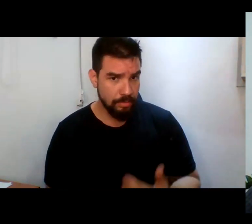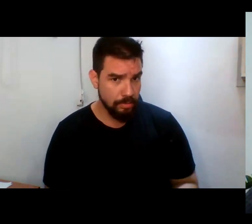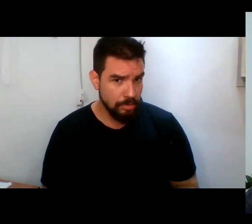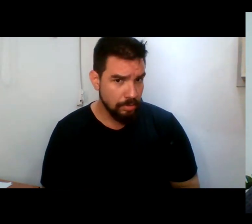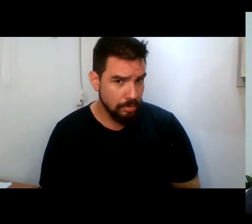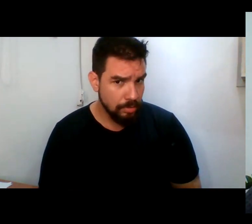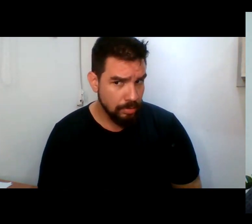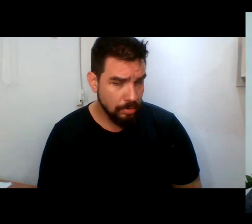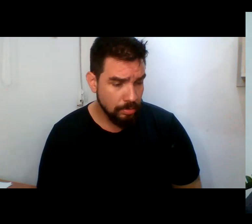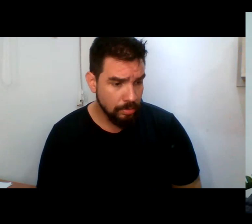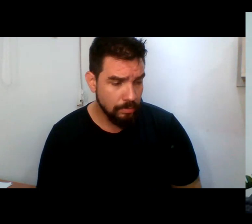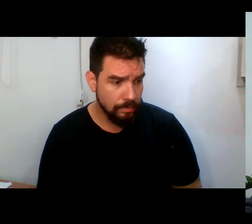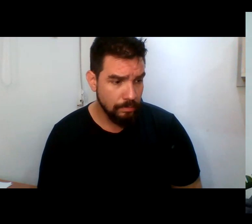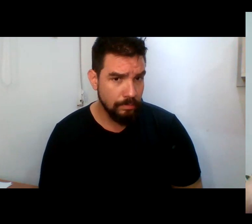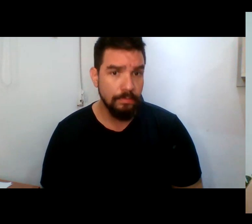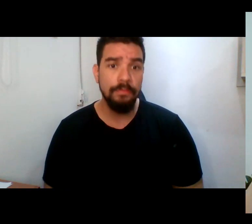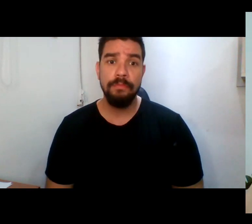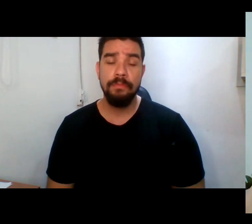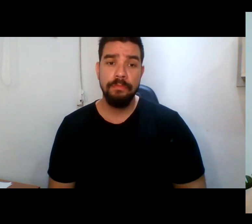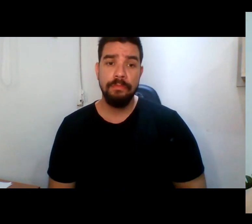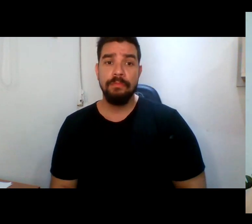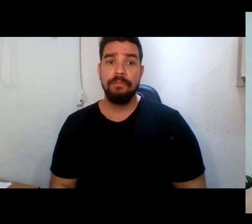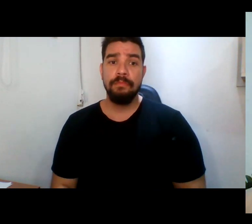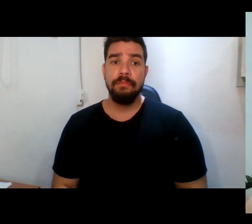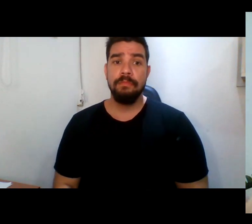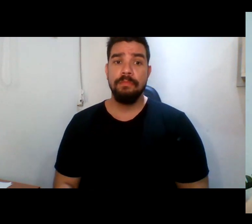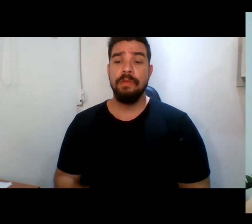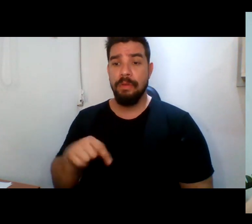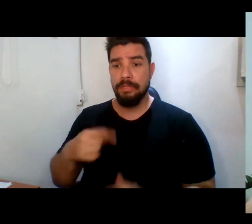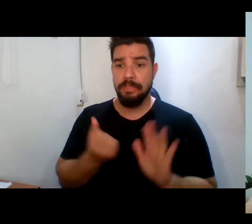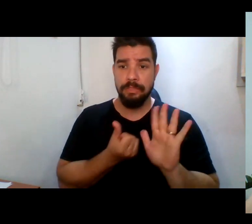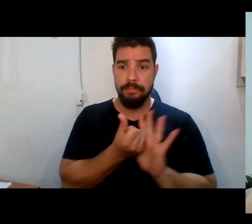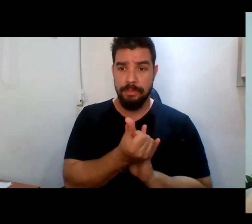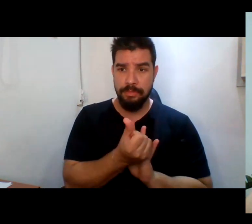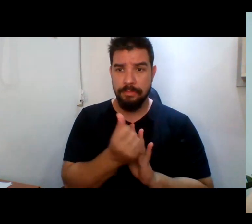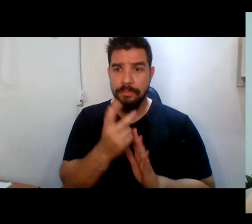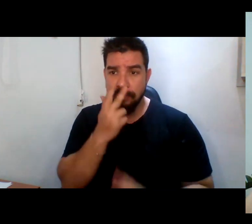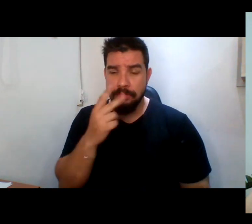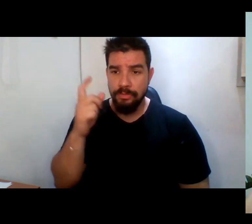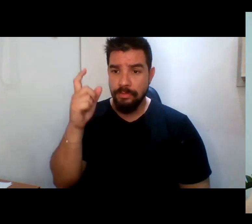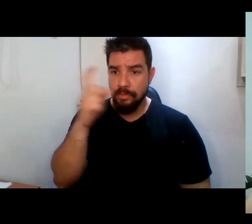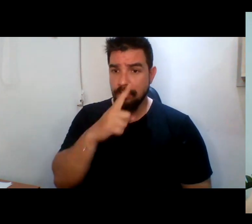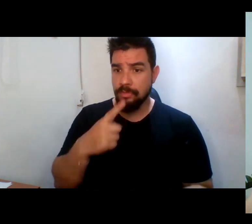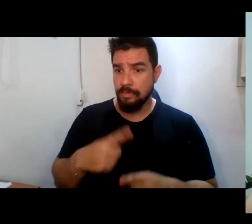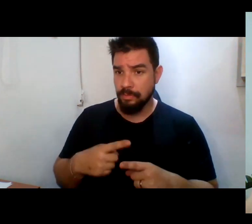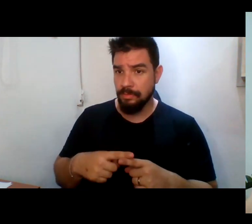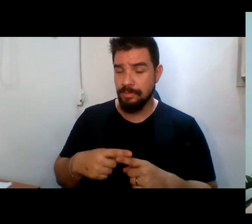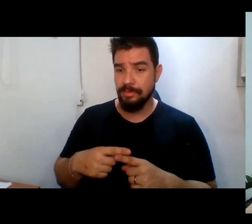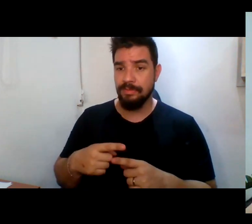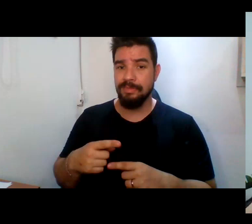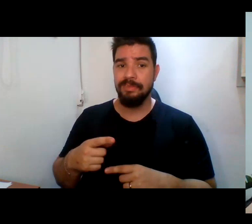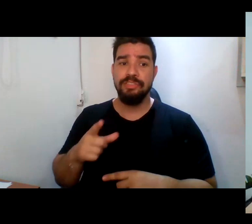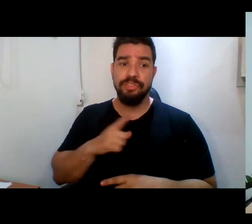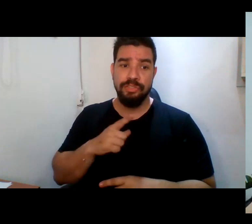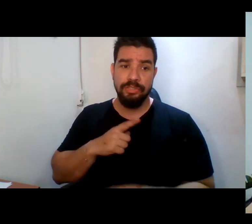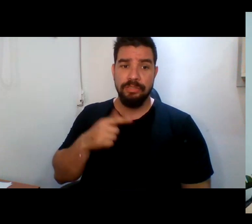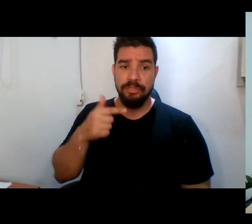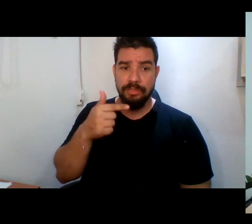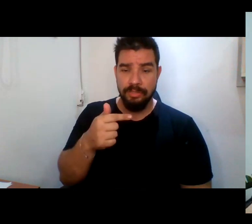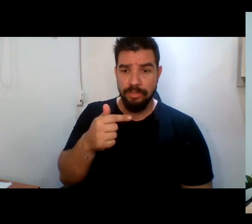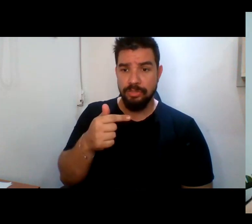Tá, eu vou. A gente, esse mês, está com uma certa dificuldade, porque antes a gente acessava 7 turmas, agora a gente está